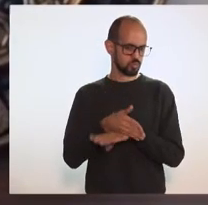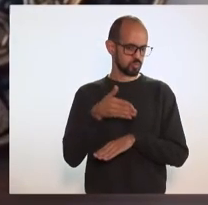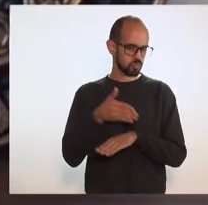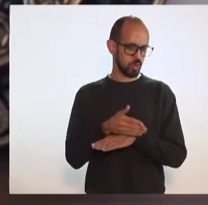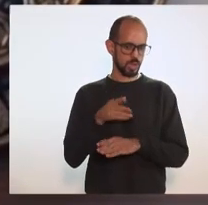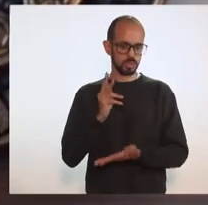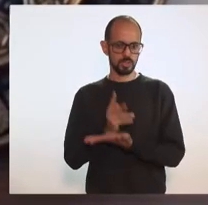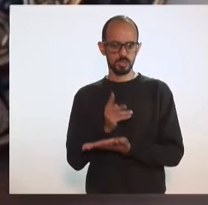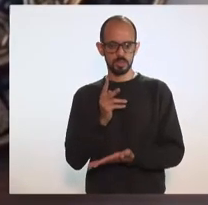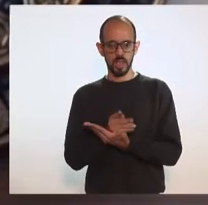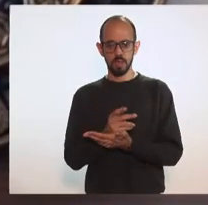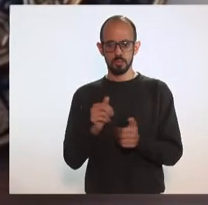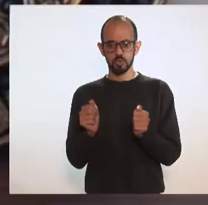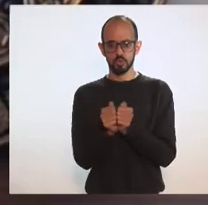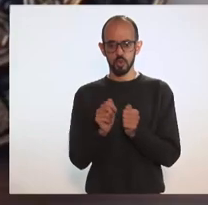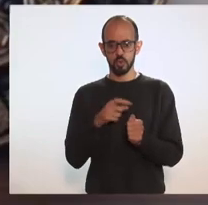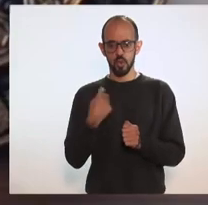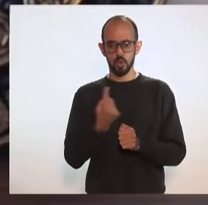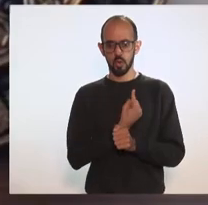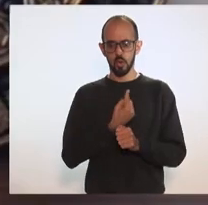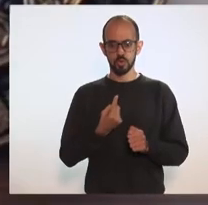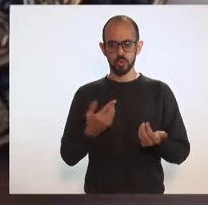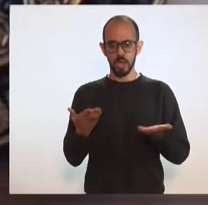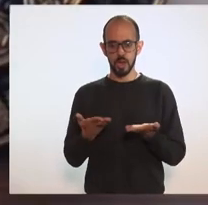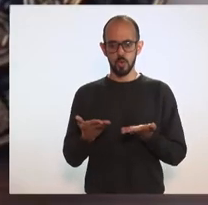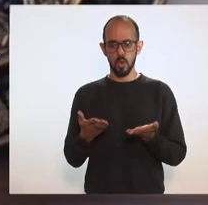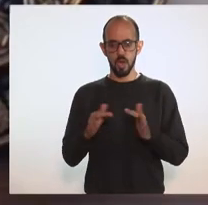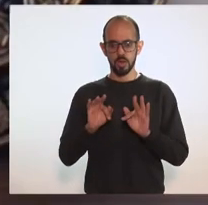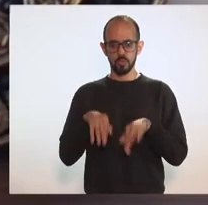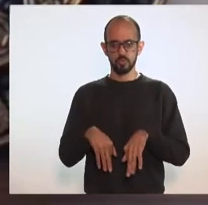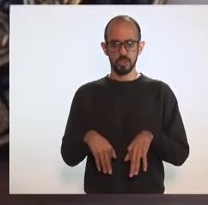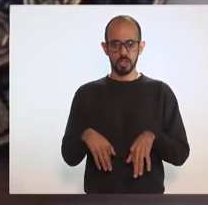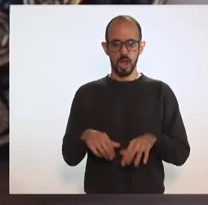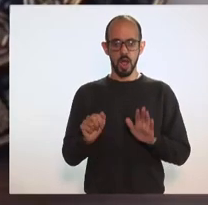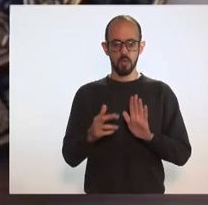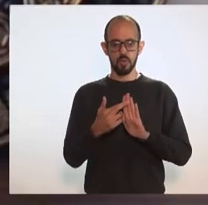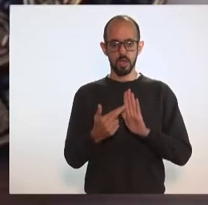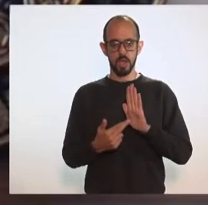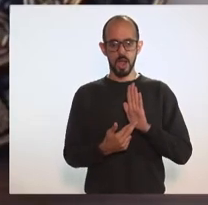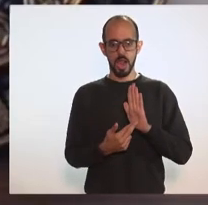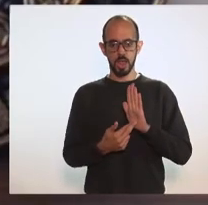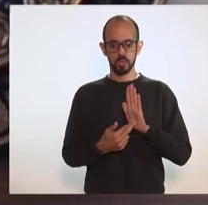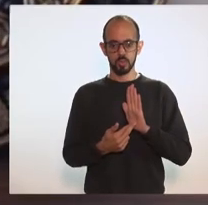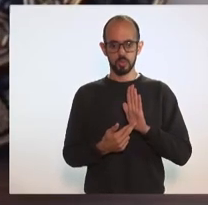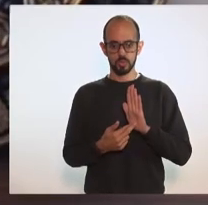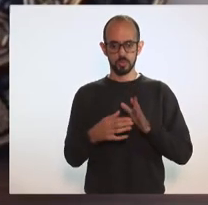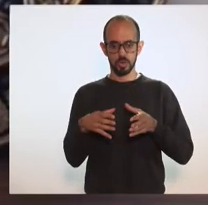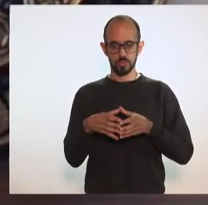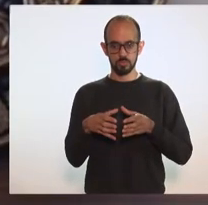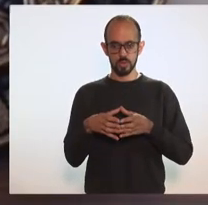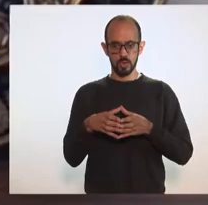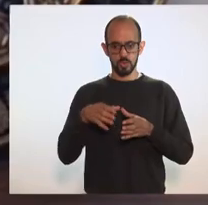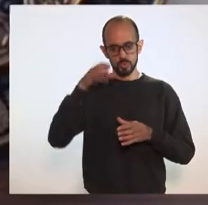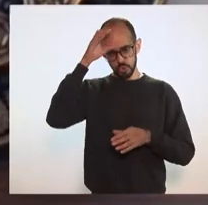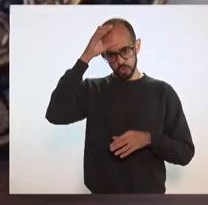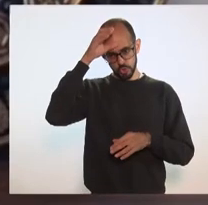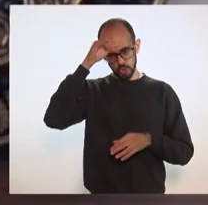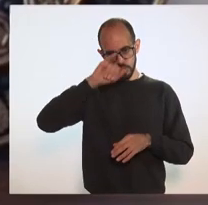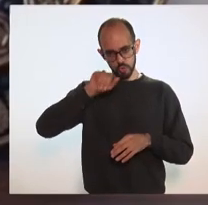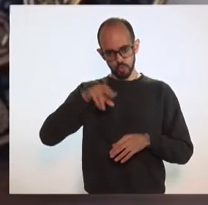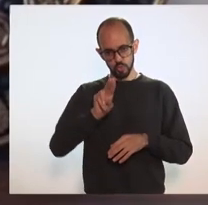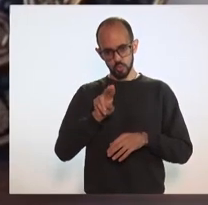emanado conosco e agora no final foi o relator desta comissão te ajudo Subtenente